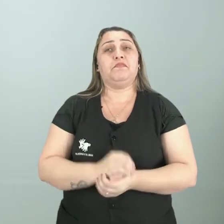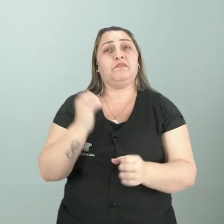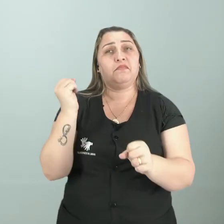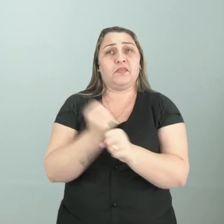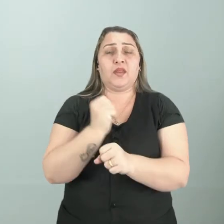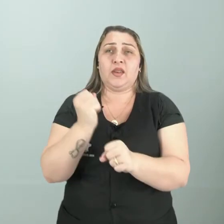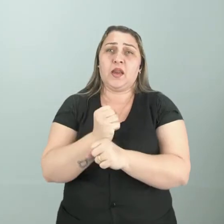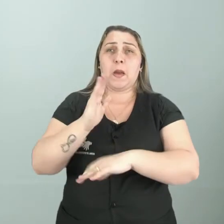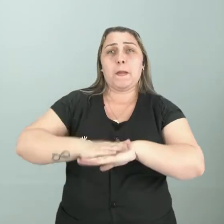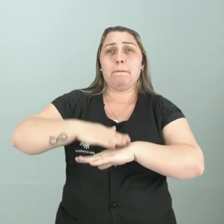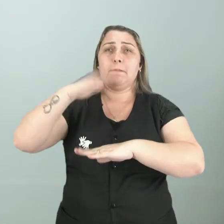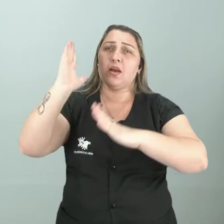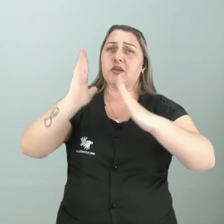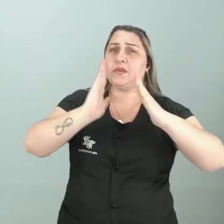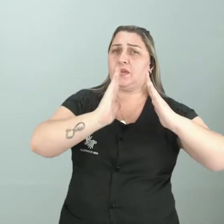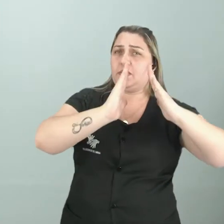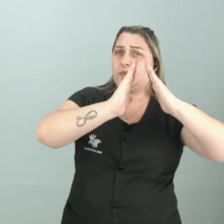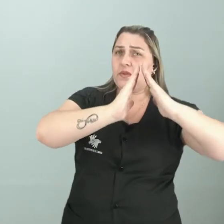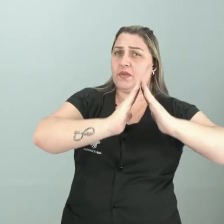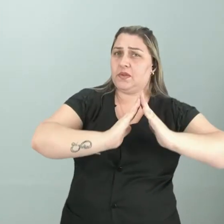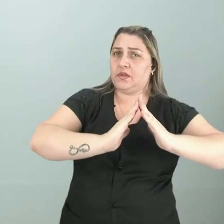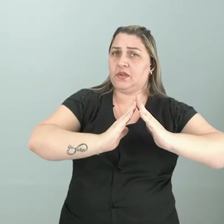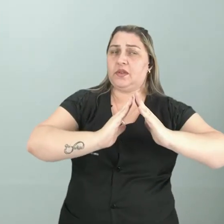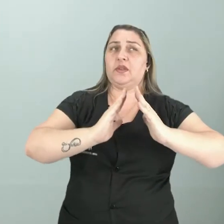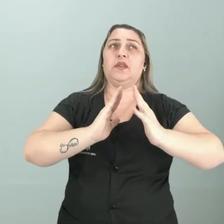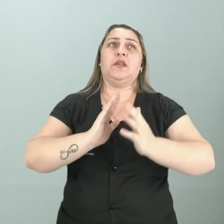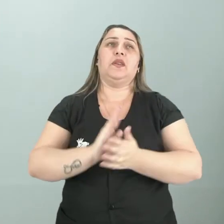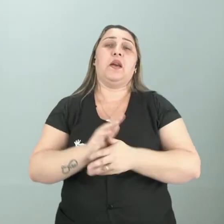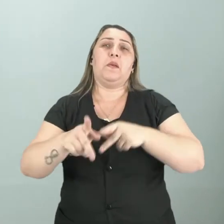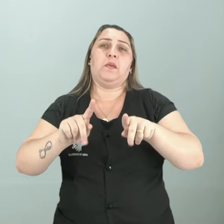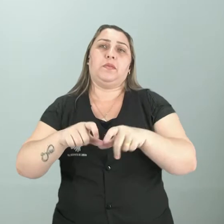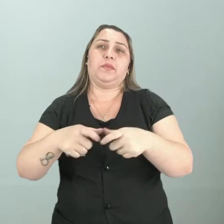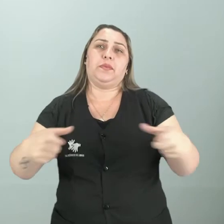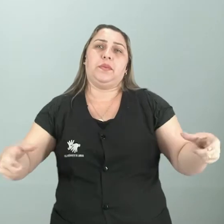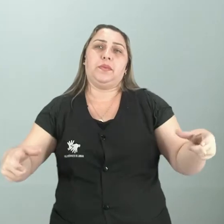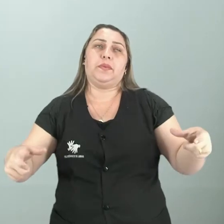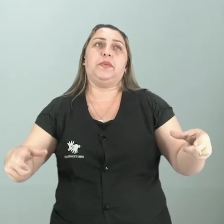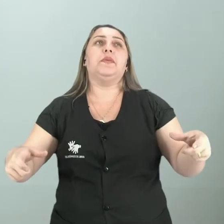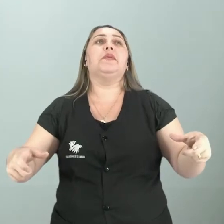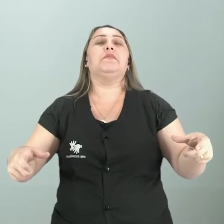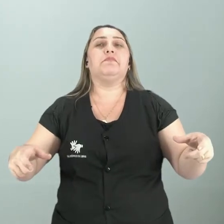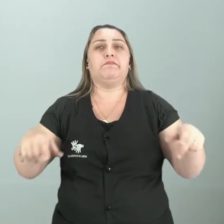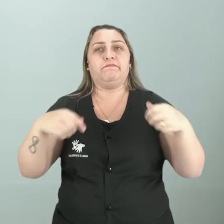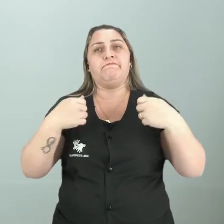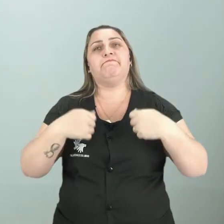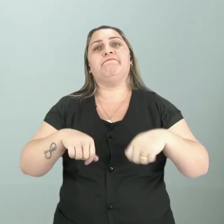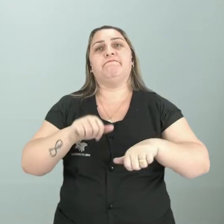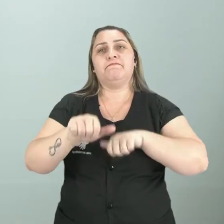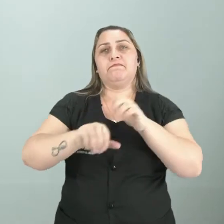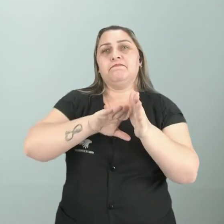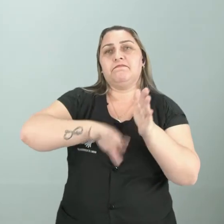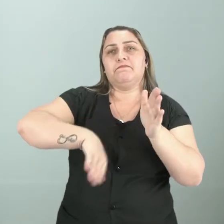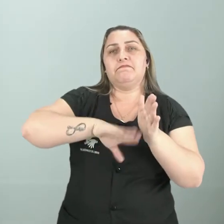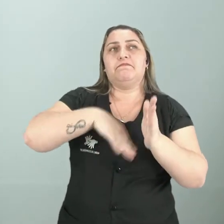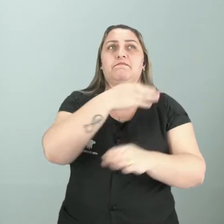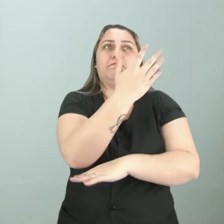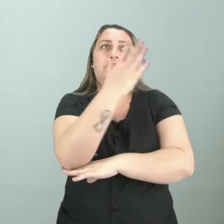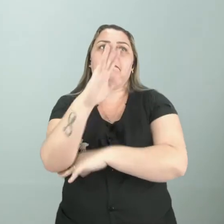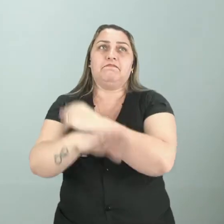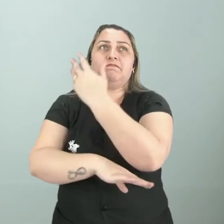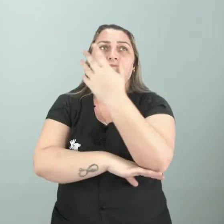constrói mais moradias. À medida que a população vai aumentando, o homem vai retirando as